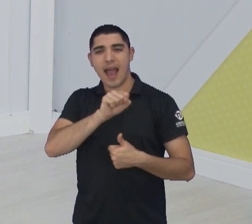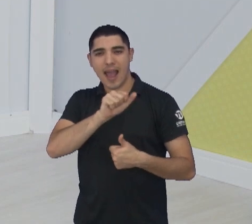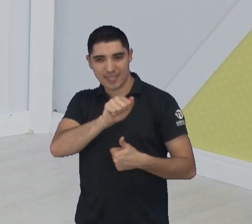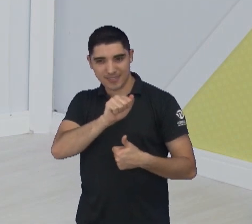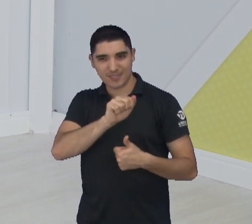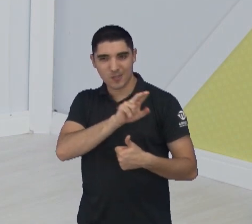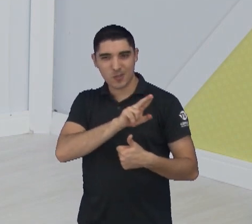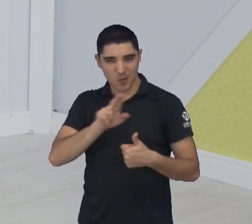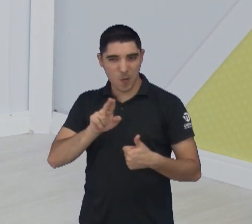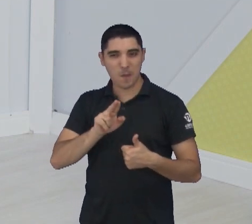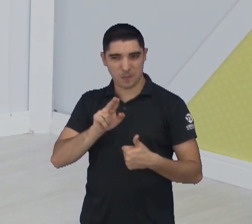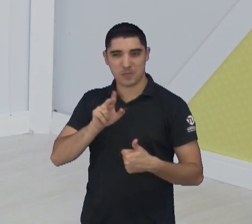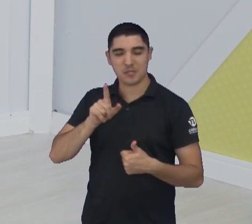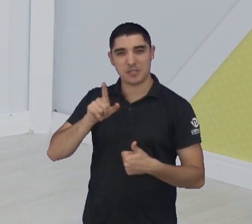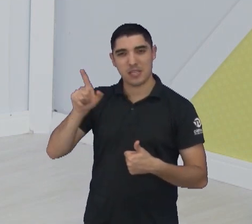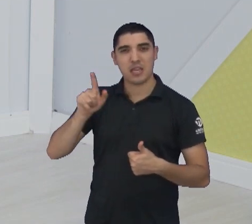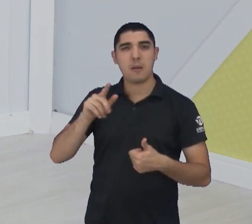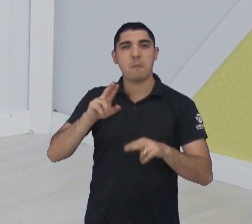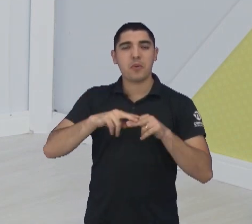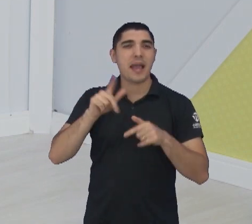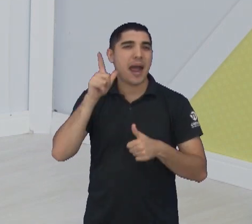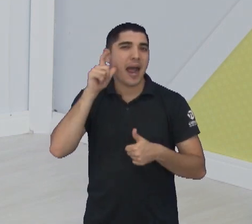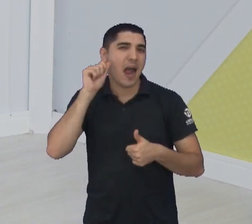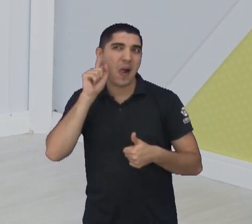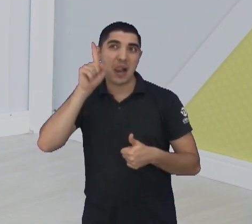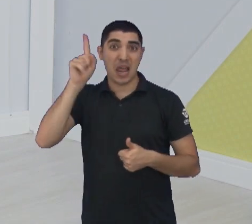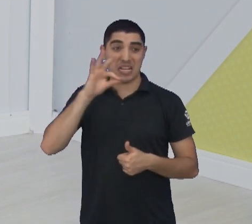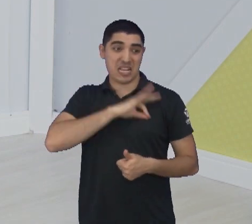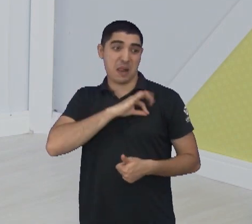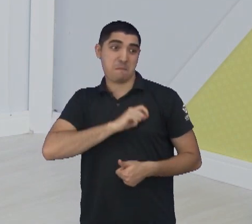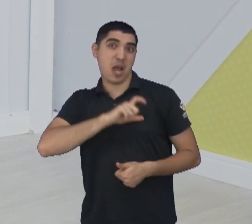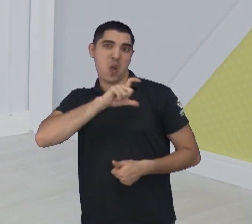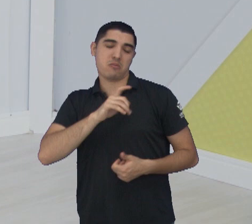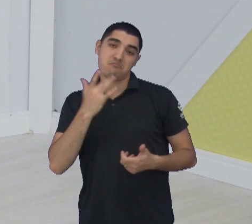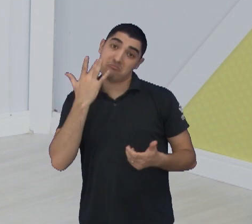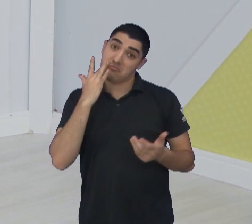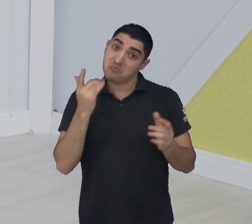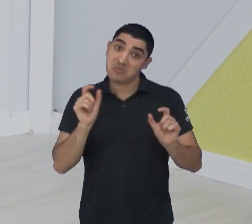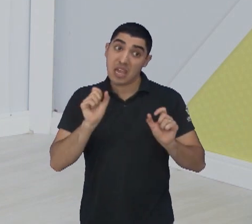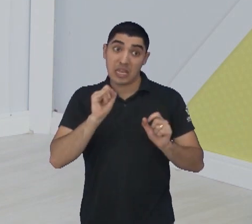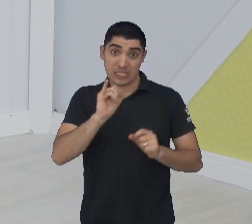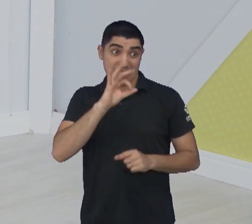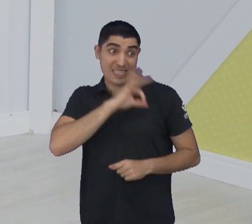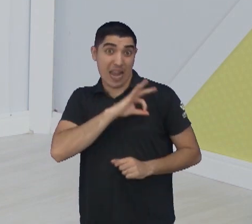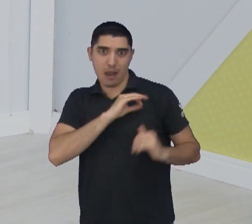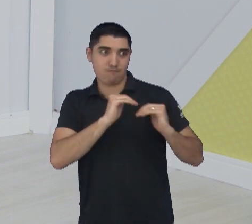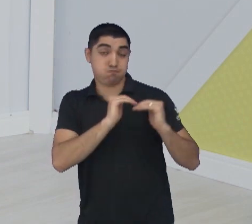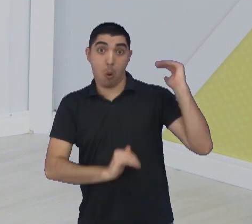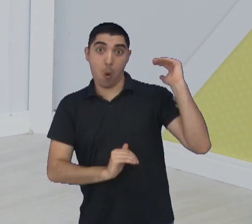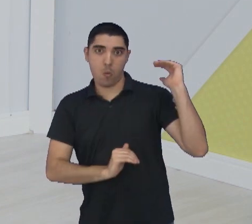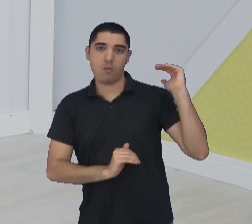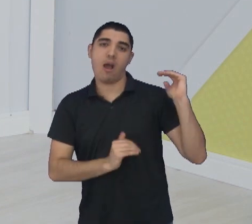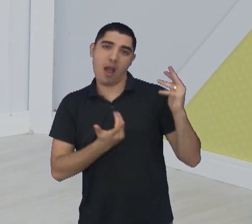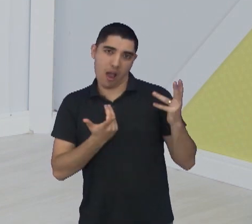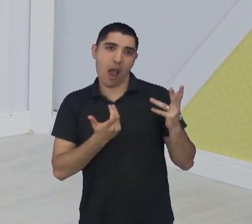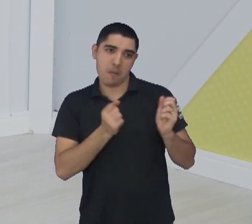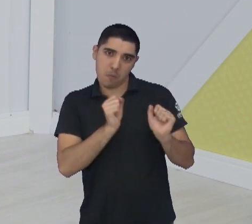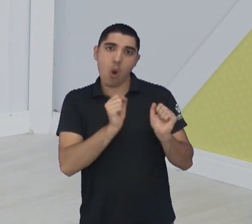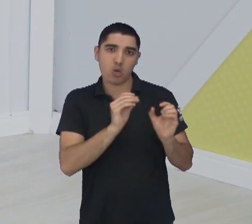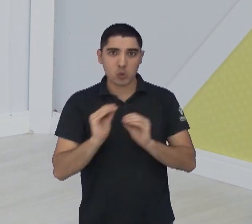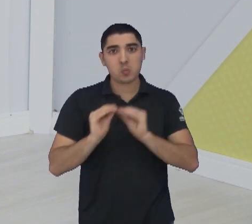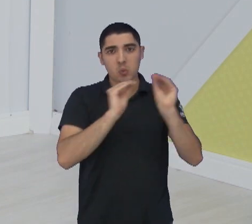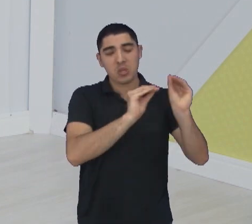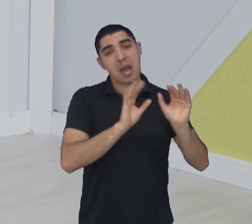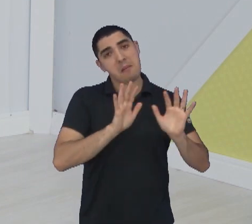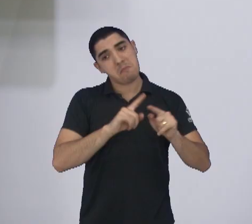pega um outro time aí, só vai por causa de salário, às vezes não sei se vale a pena. Mas só se for um dinheiro muito astronômico, aí também não tem como pensar. Mas